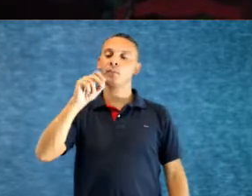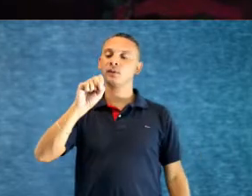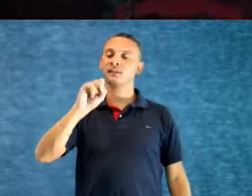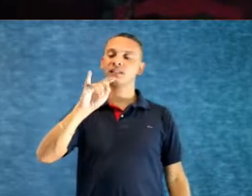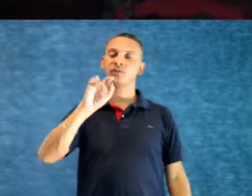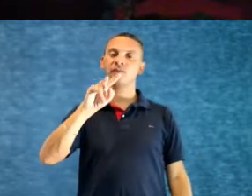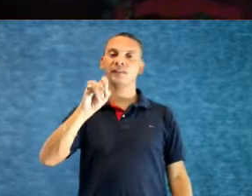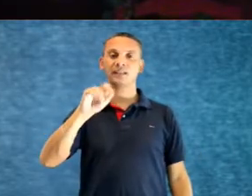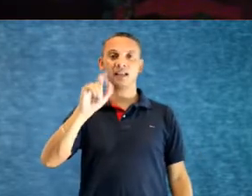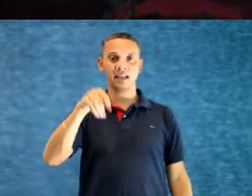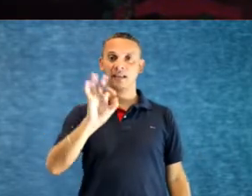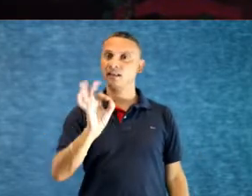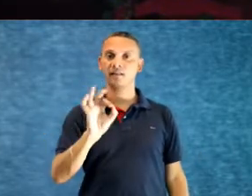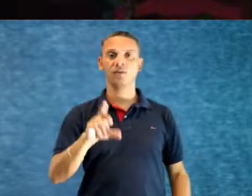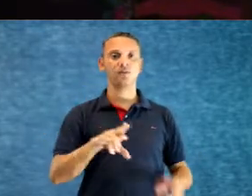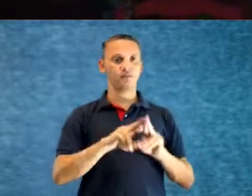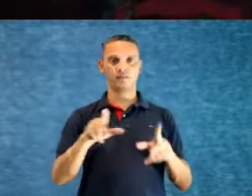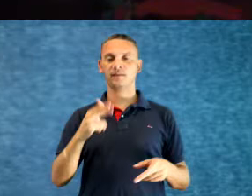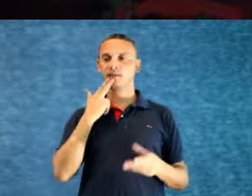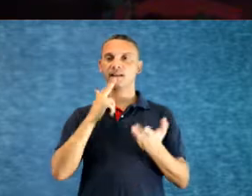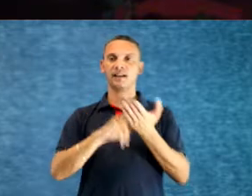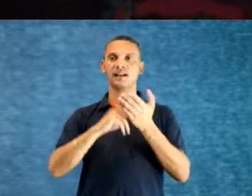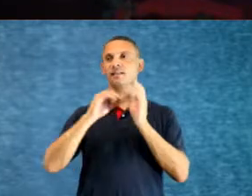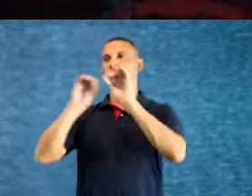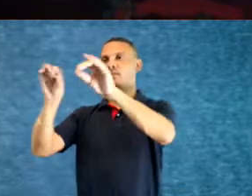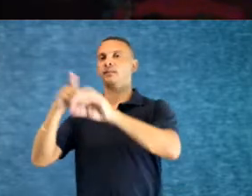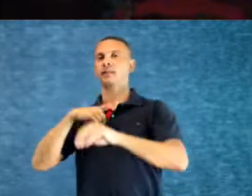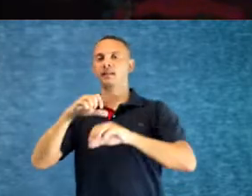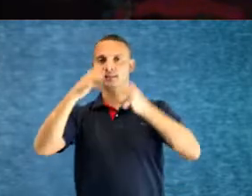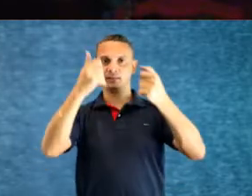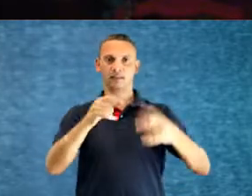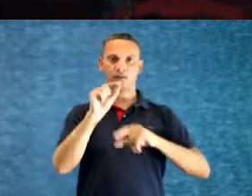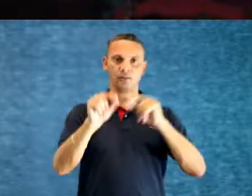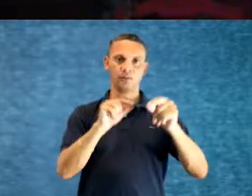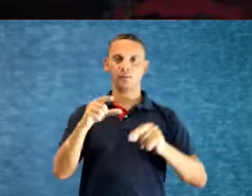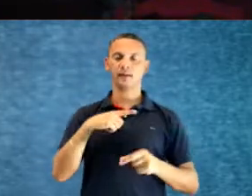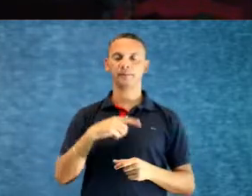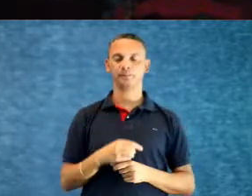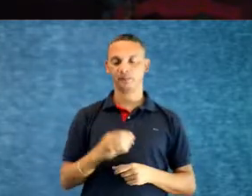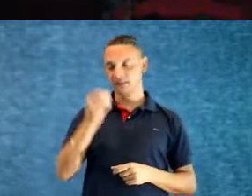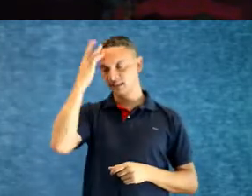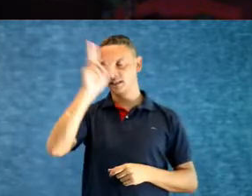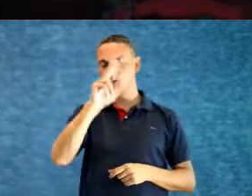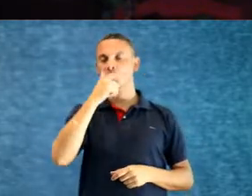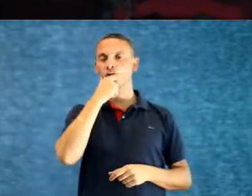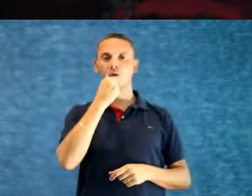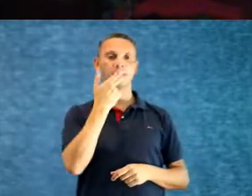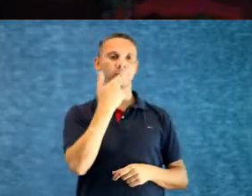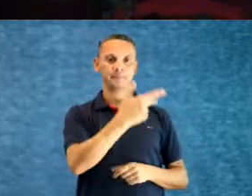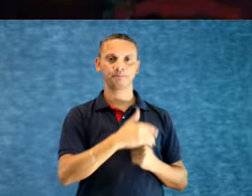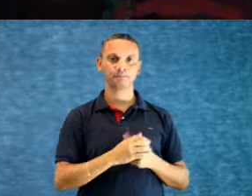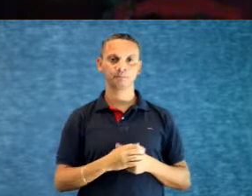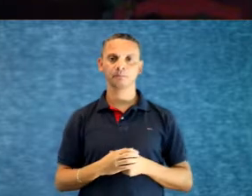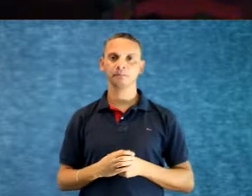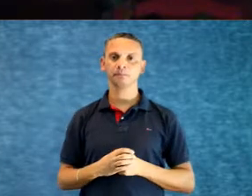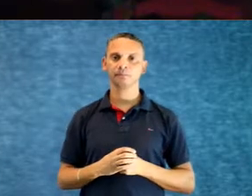papel importante na família, na sociedade. Ele defendia isso. Os positivistas, ele morre em 1855. Tá?